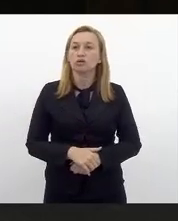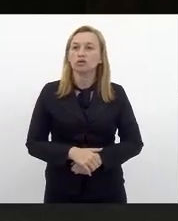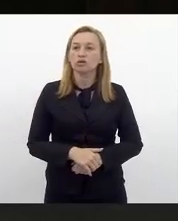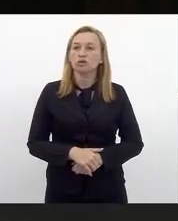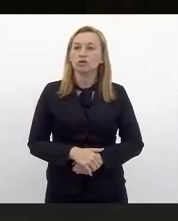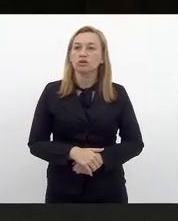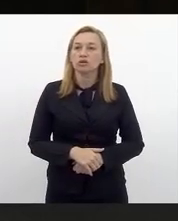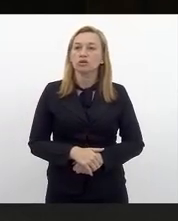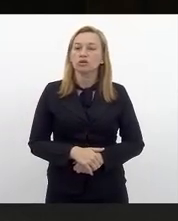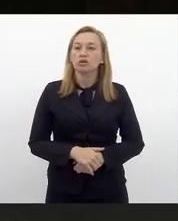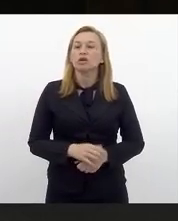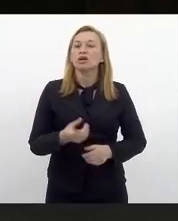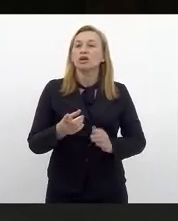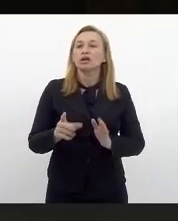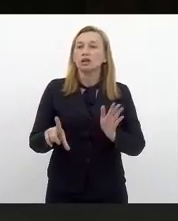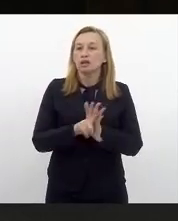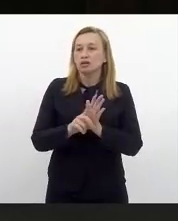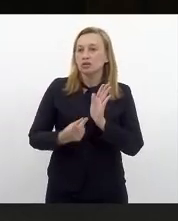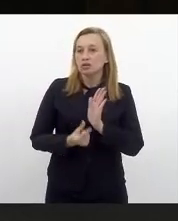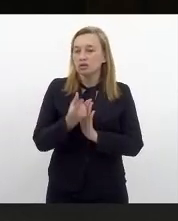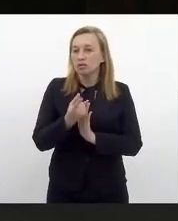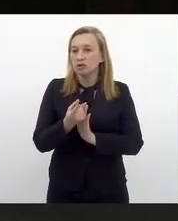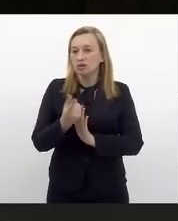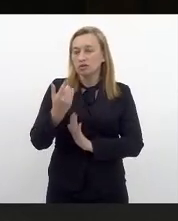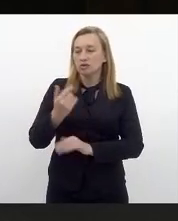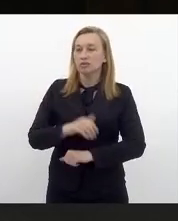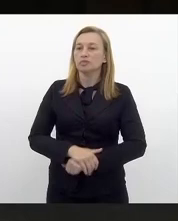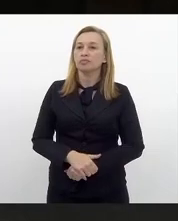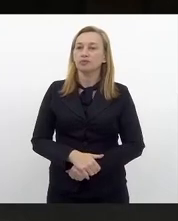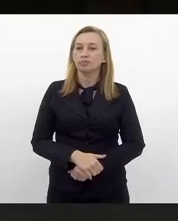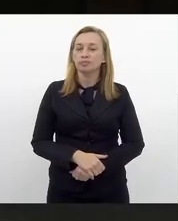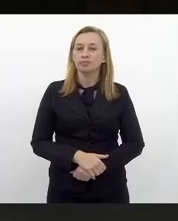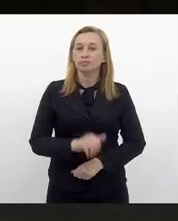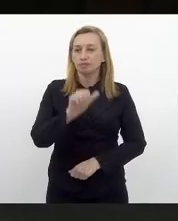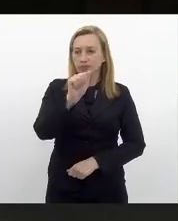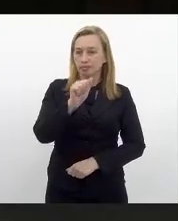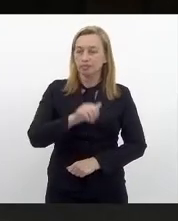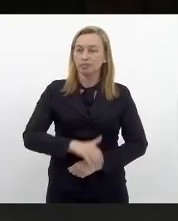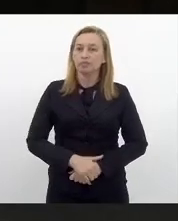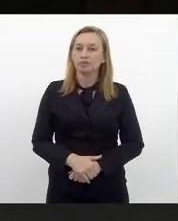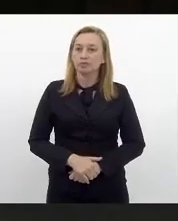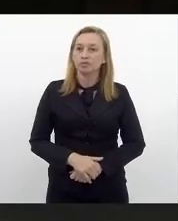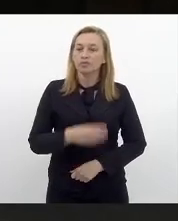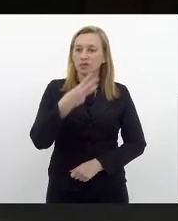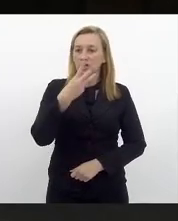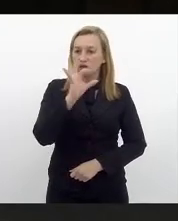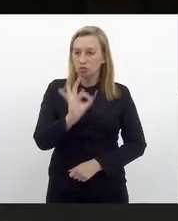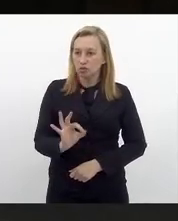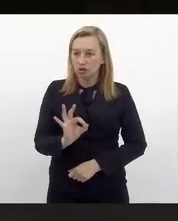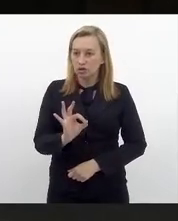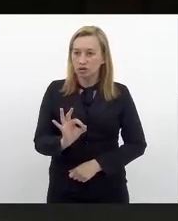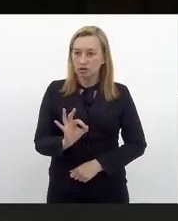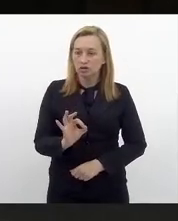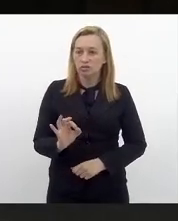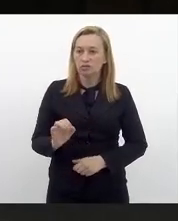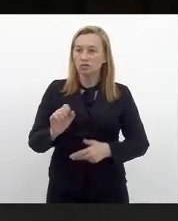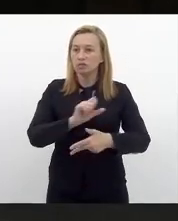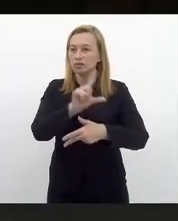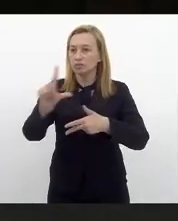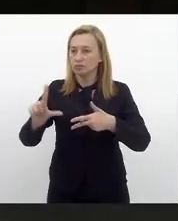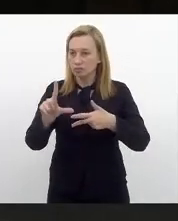a ser definida em lei orçamentária a saber a três por cento para o